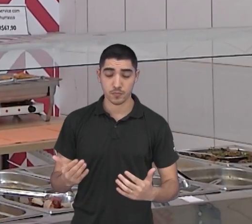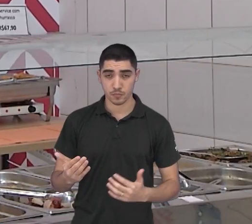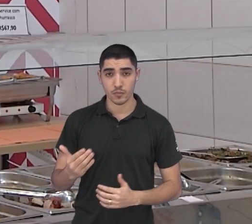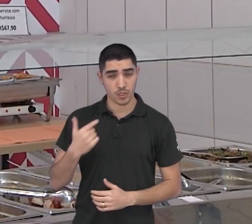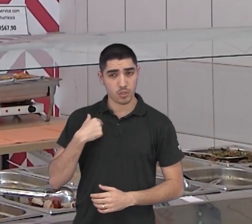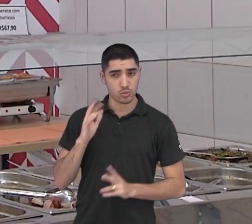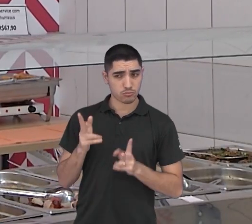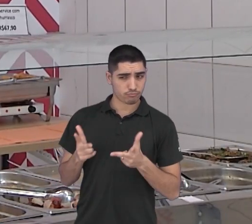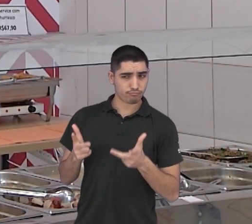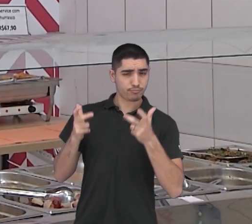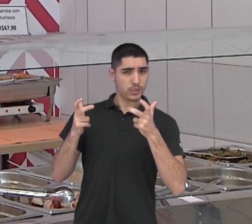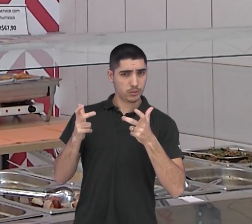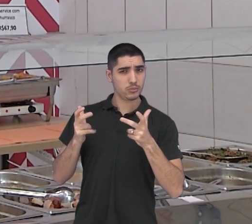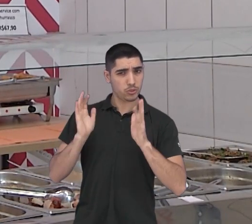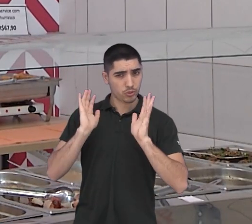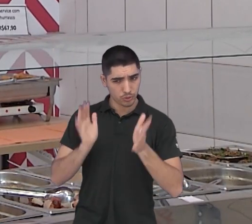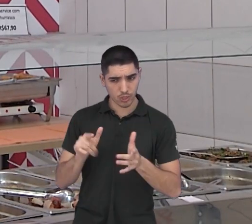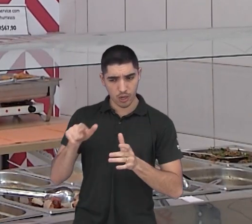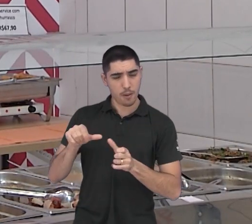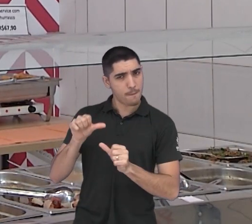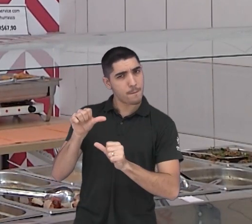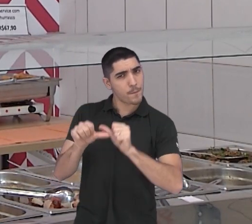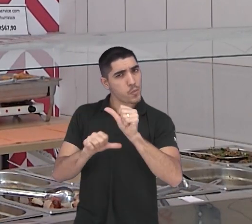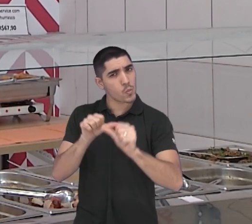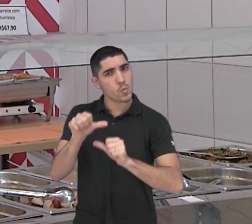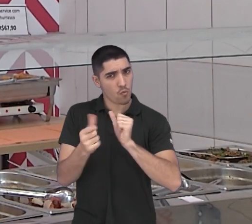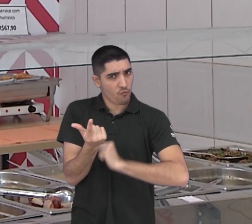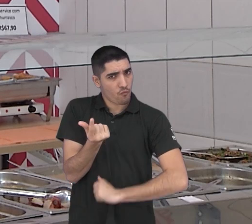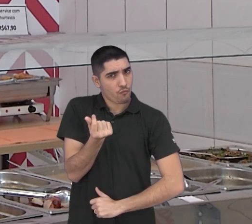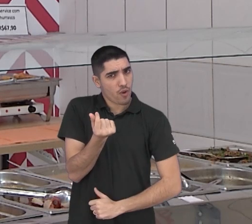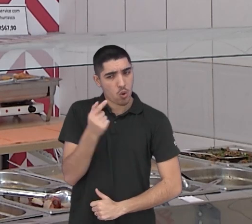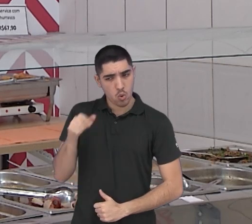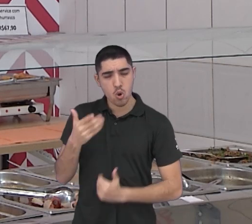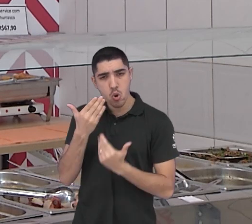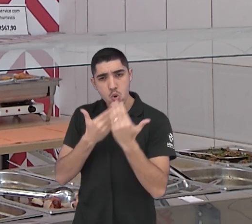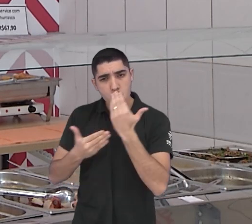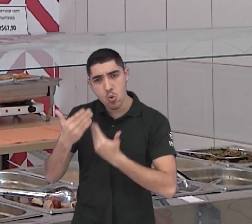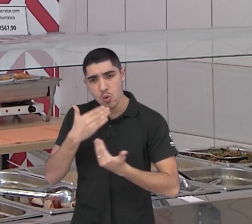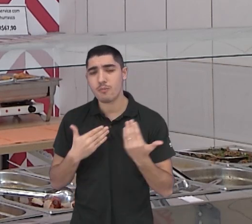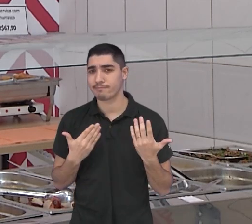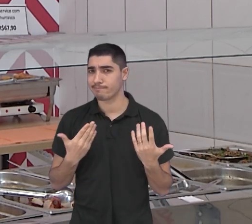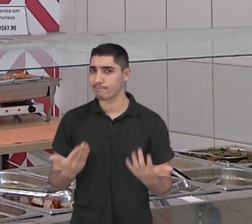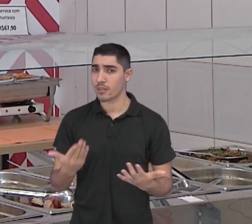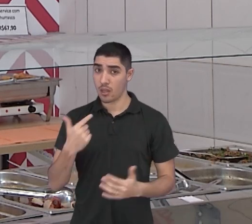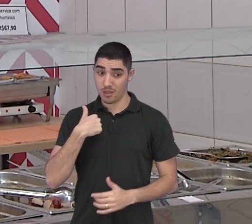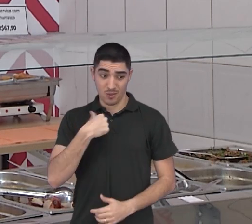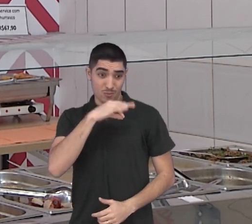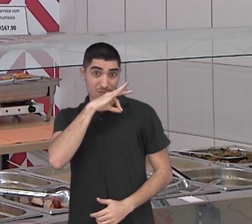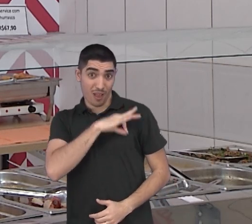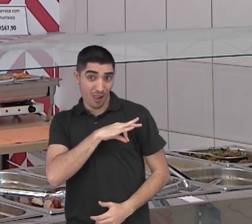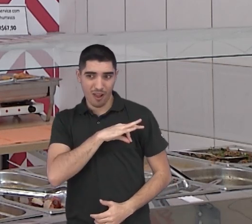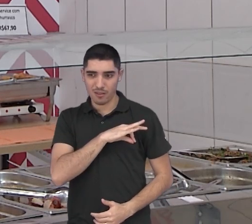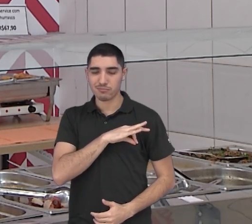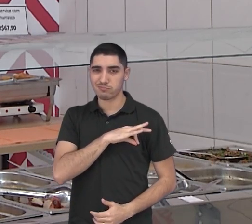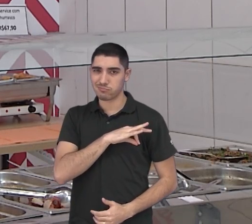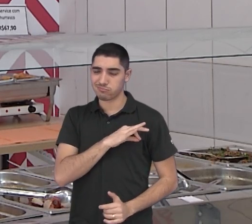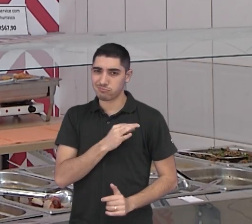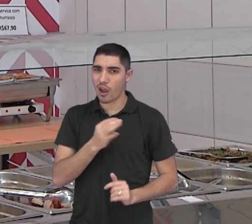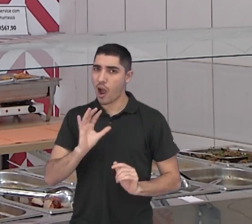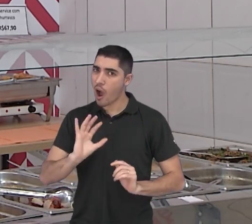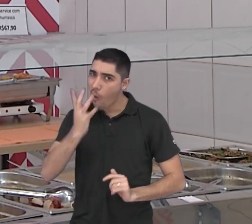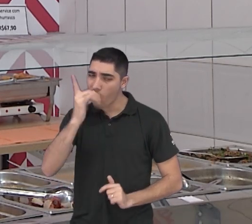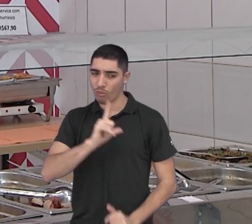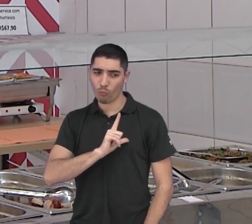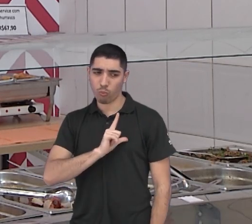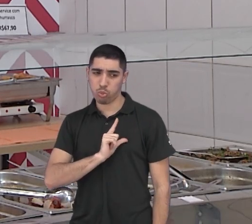Substancialmente houve um ajuste aí nesses valores e isso dentro do nosso salário acaba impactando,